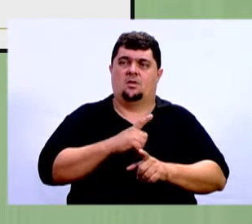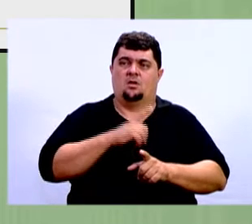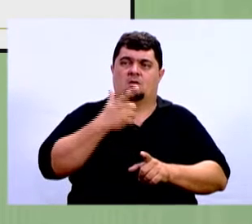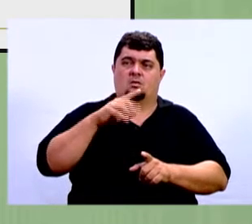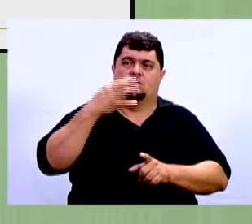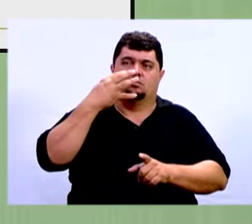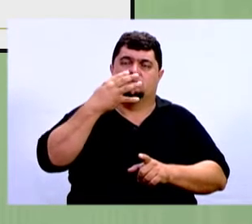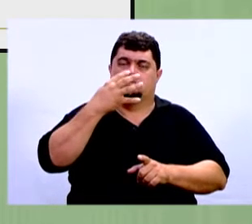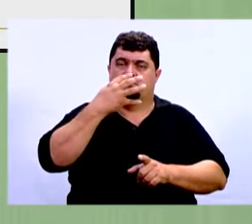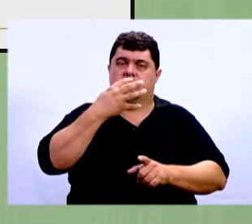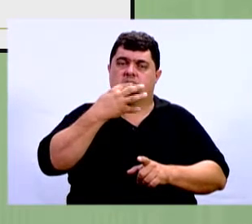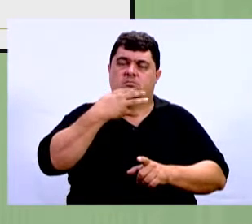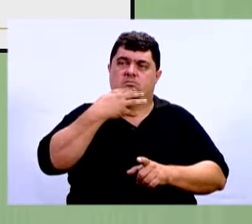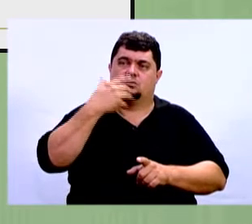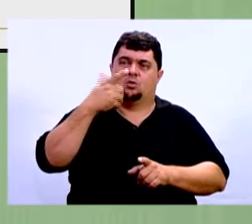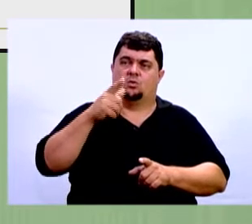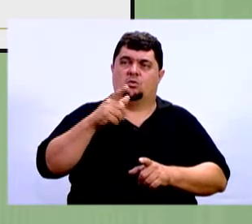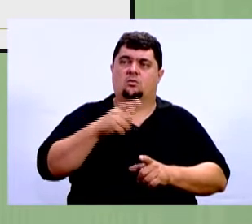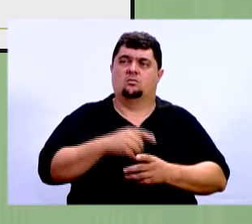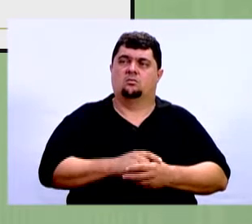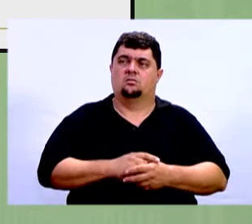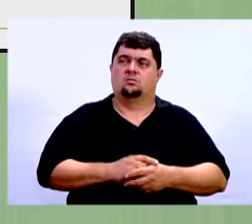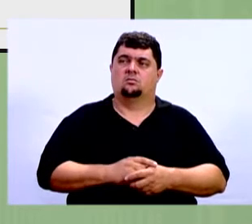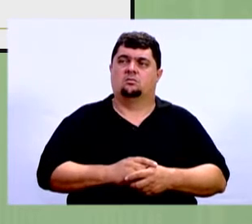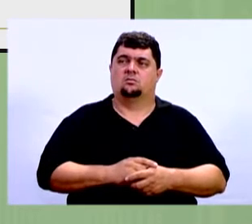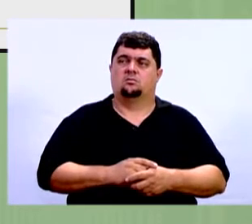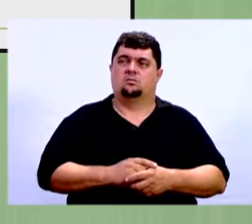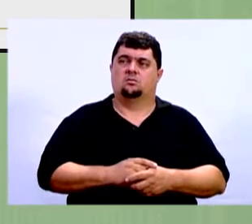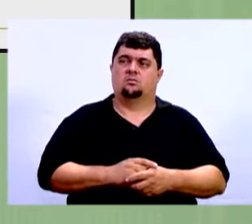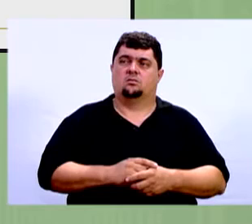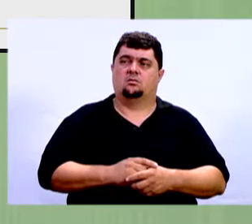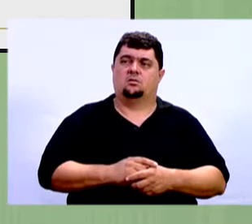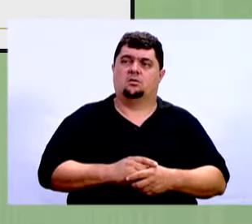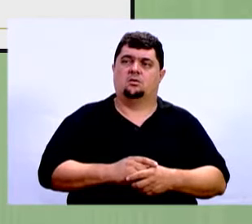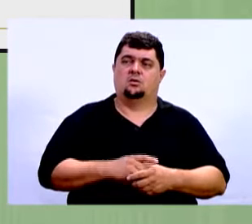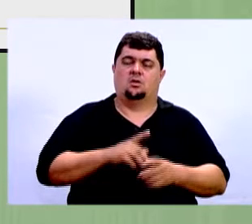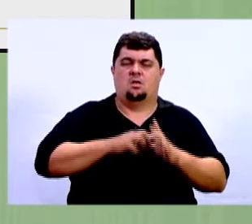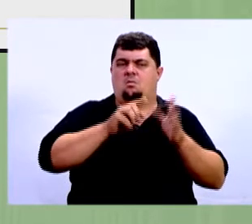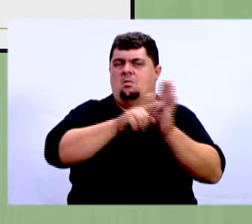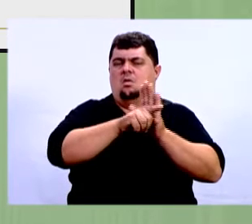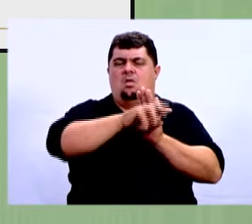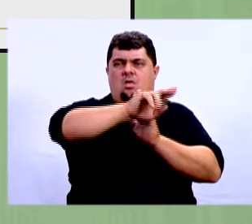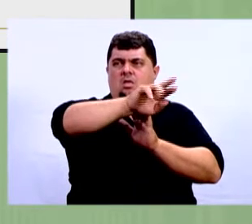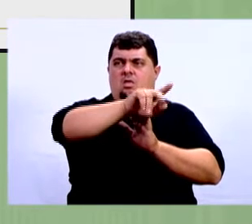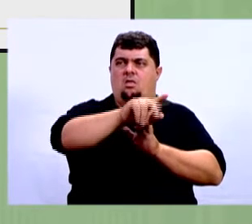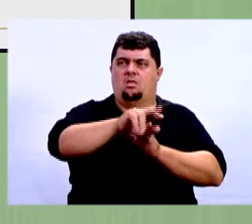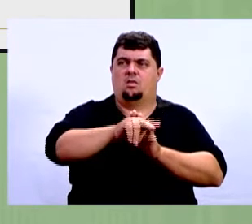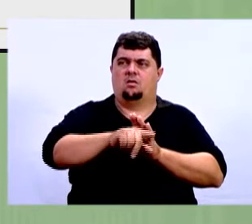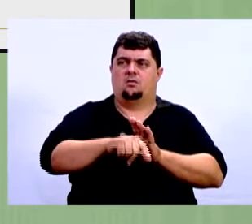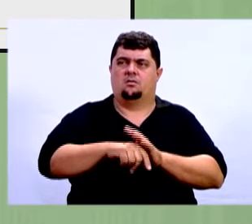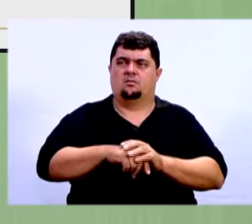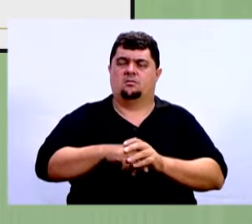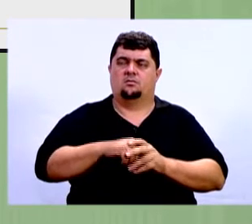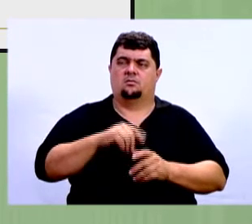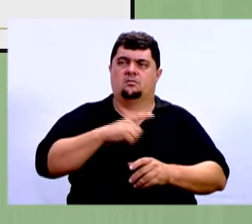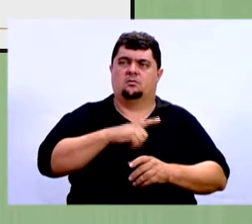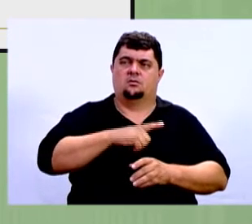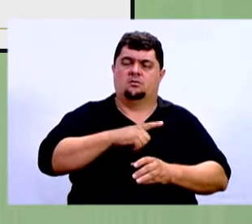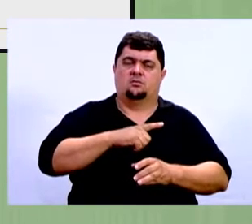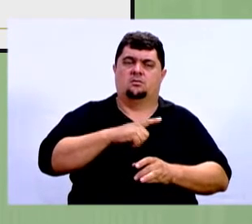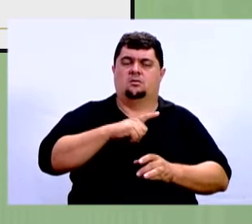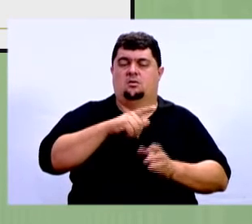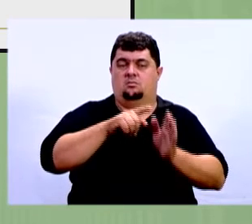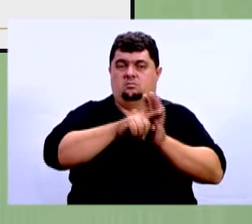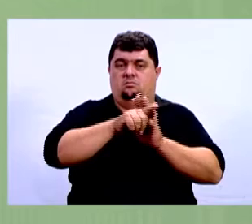mais detalhado algum desses. Pesquisa de caso, pesquisação, pesquisa participante, pesquisa ex post facto, ou seja,